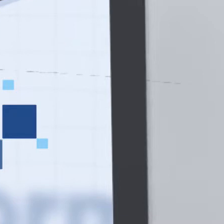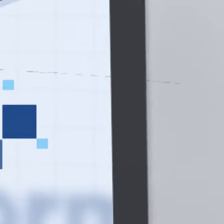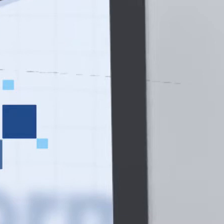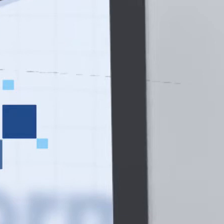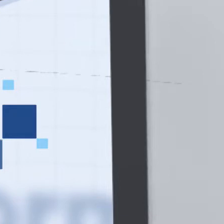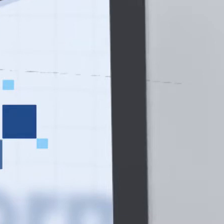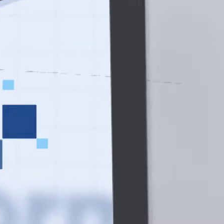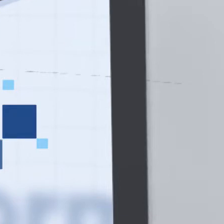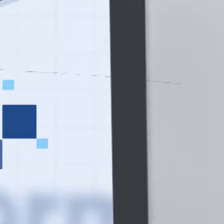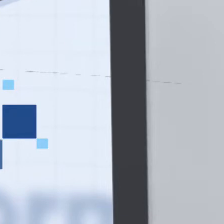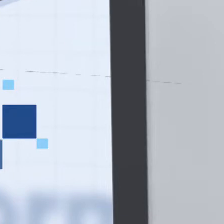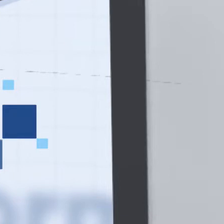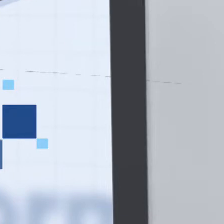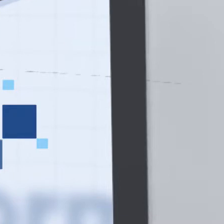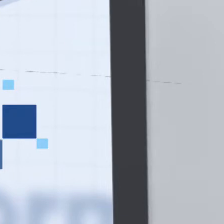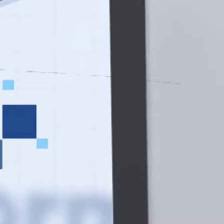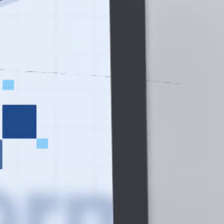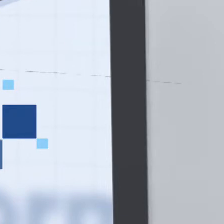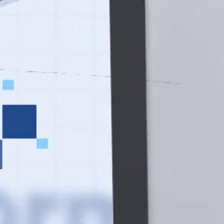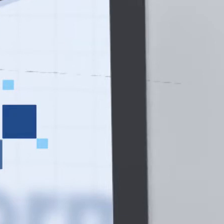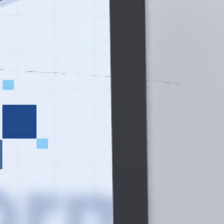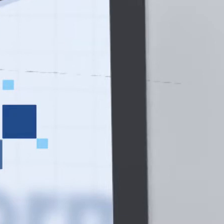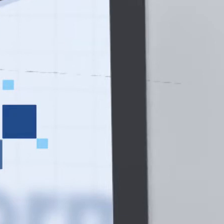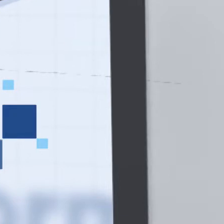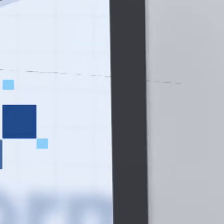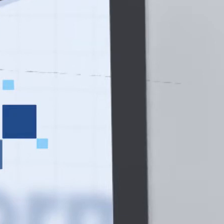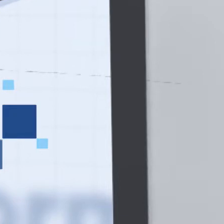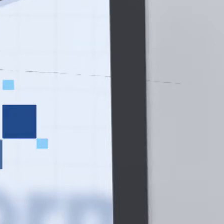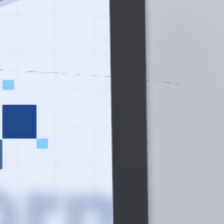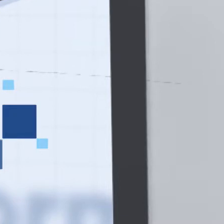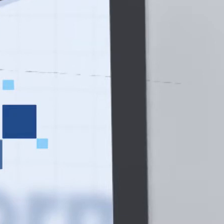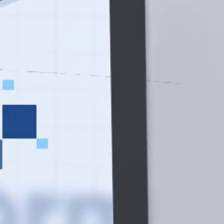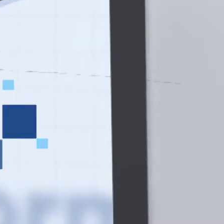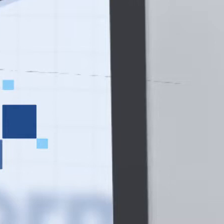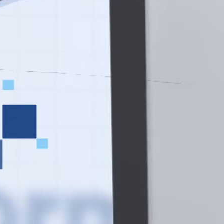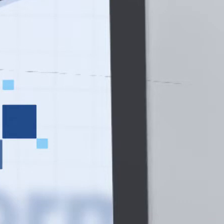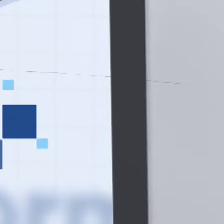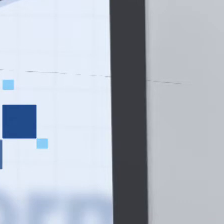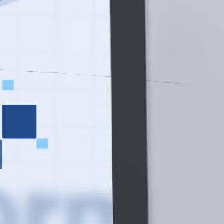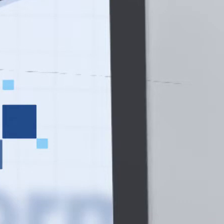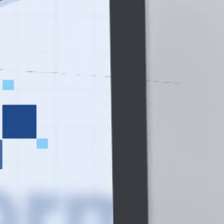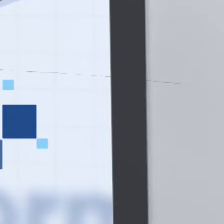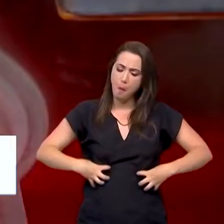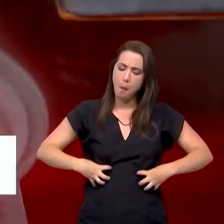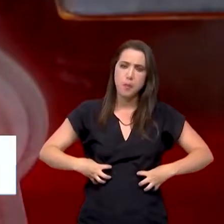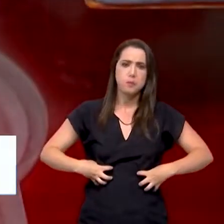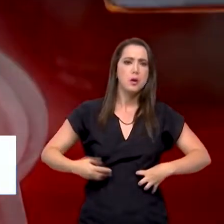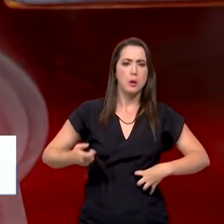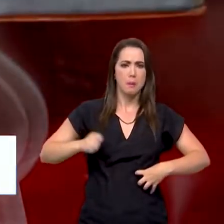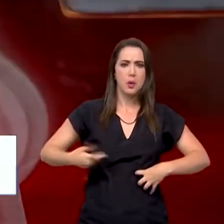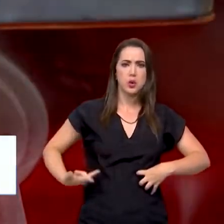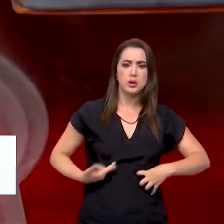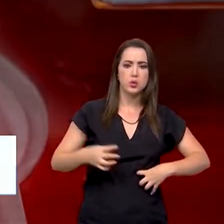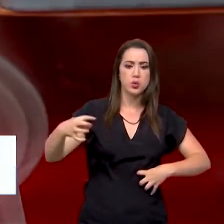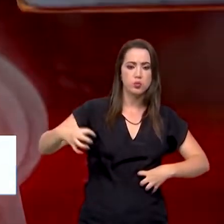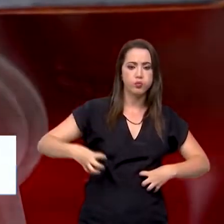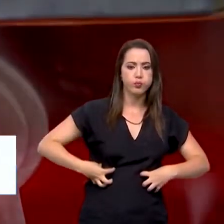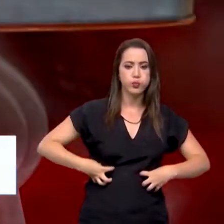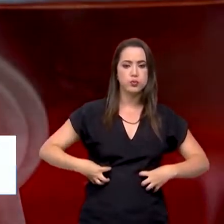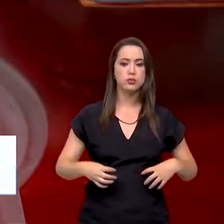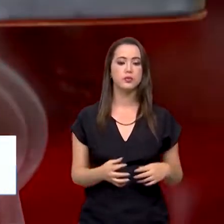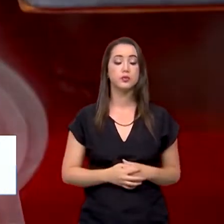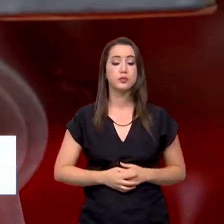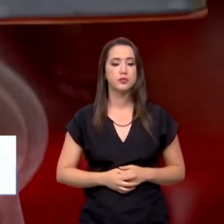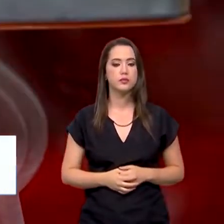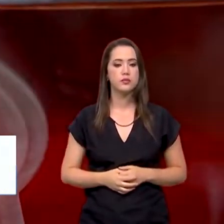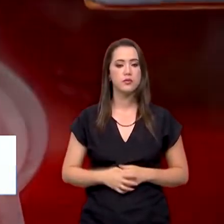animais. A expectativa é que no futuro seja possível até criar órgãos para transplante. Imprimir pele idêntica